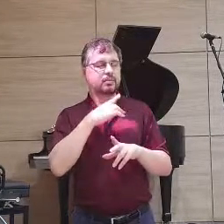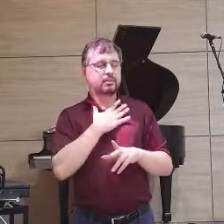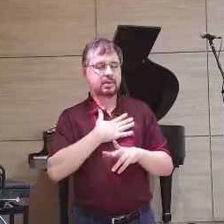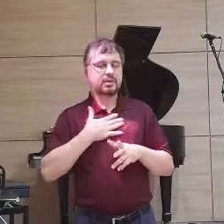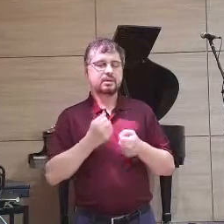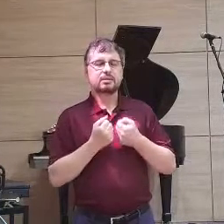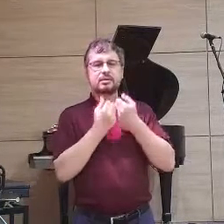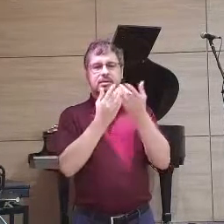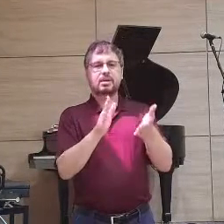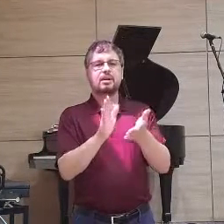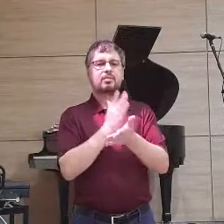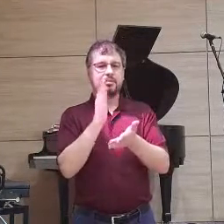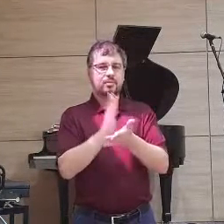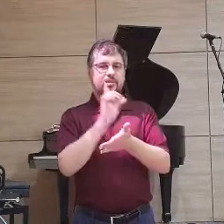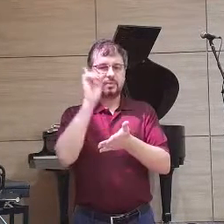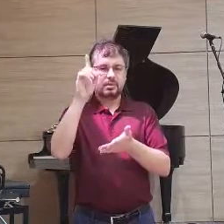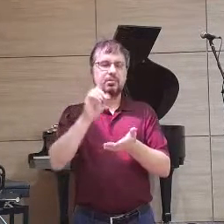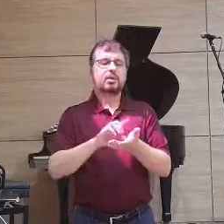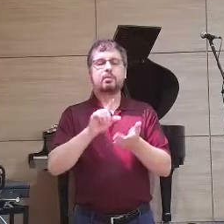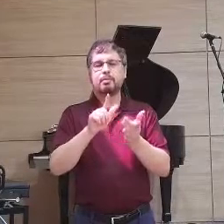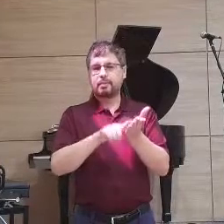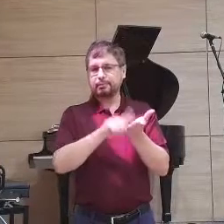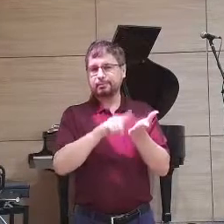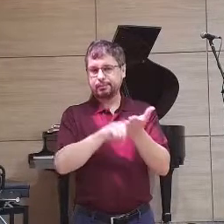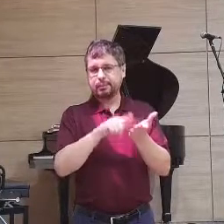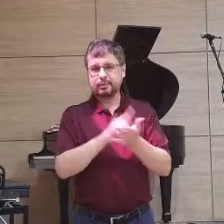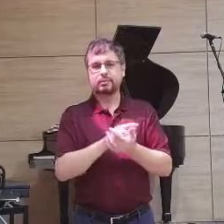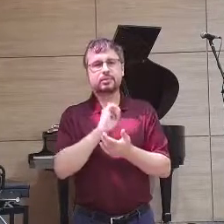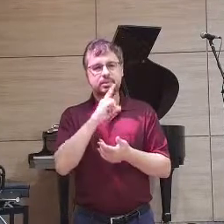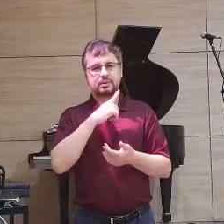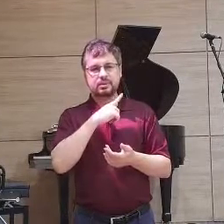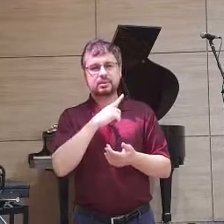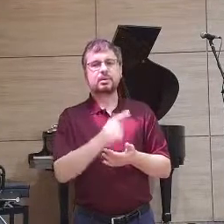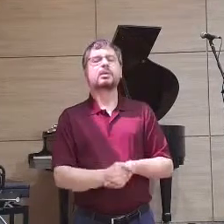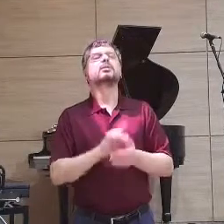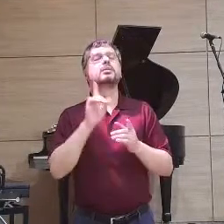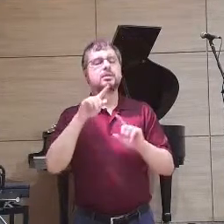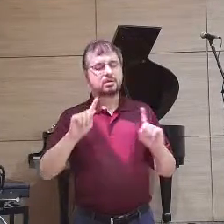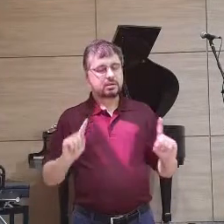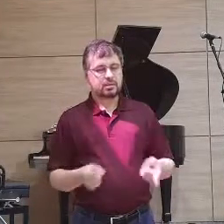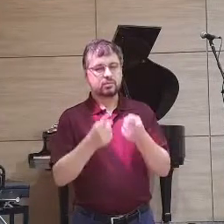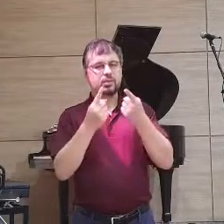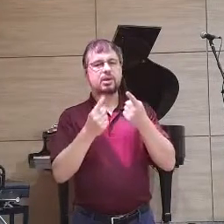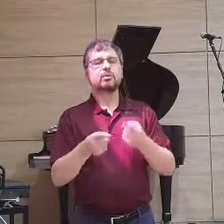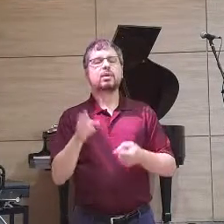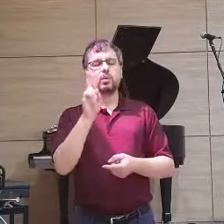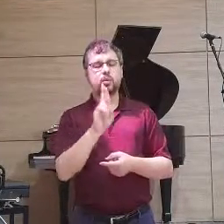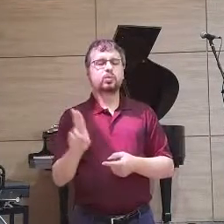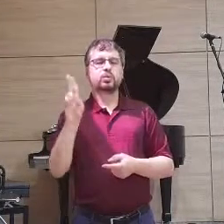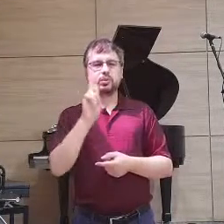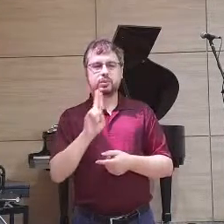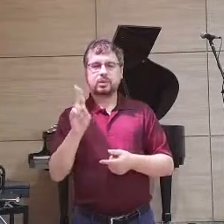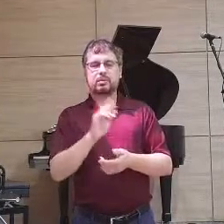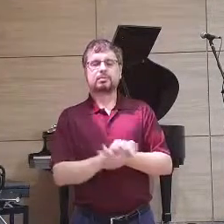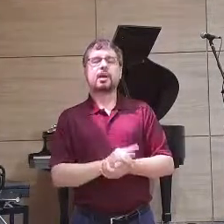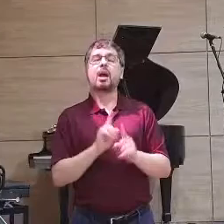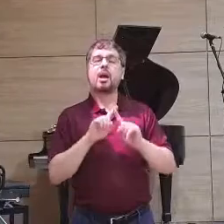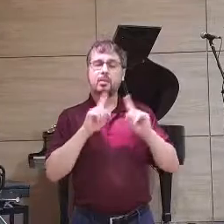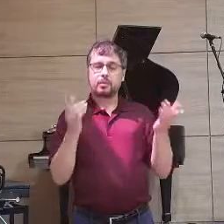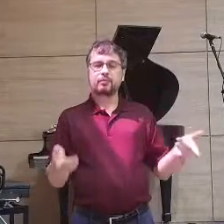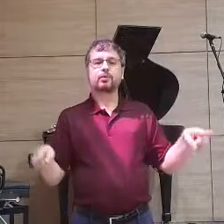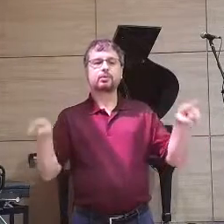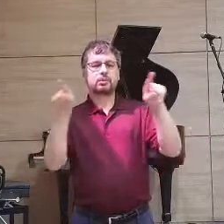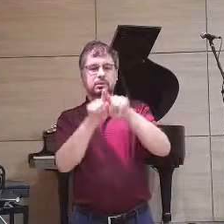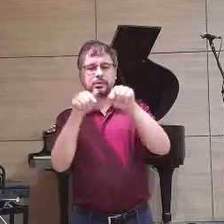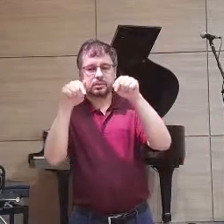presentear presentear com a Bíblia e impressa Tá ok se você tem seja simulado a usar agora vindo para o